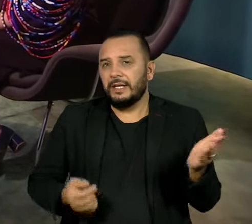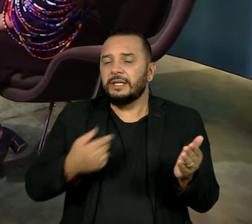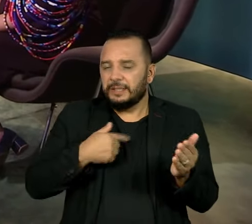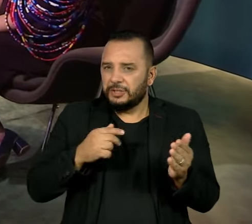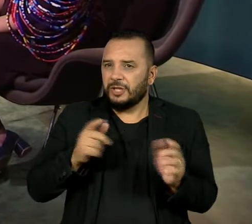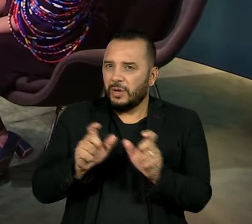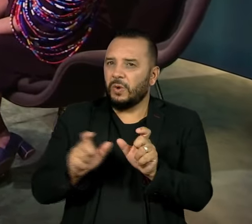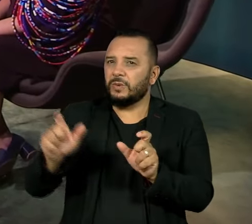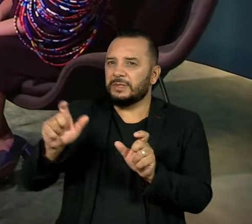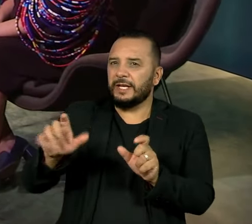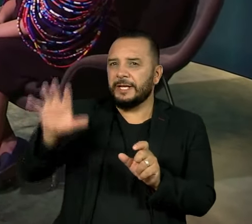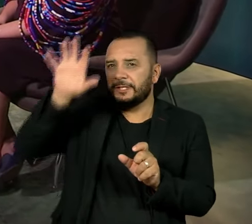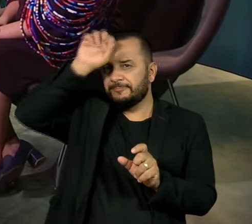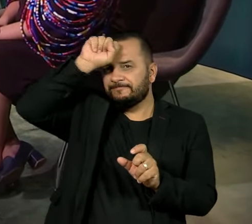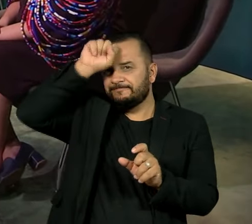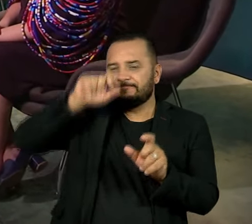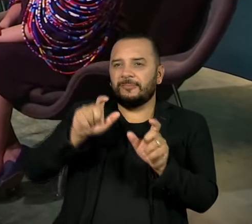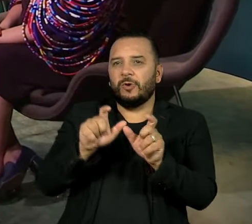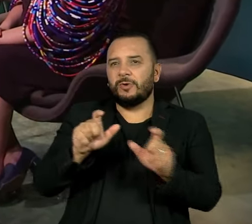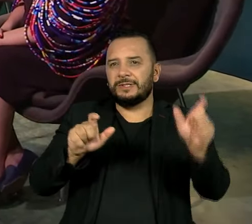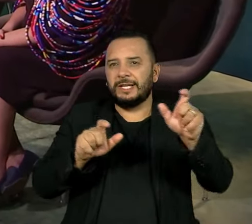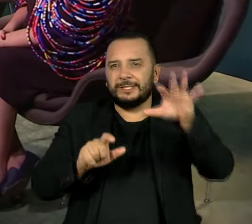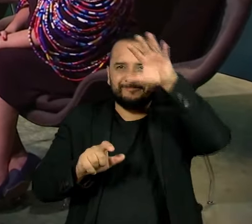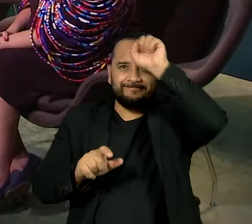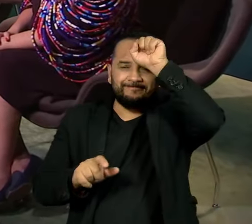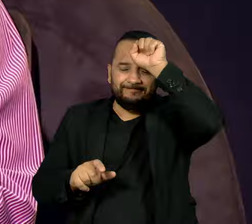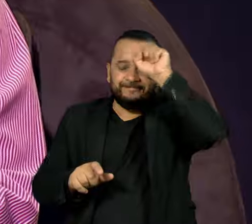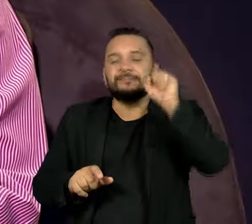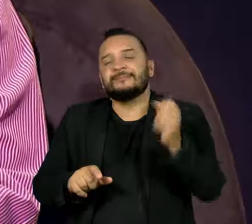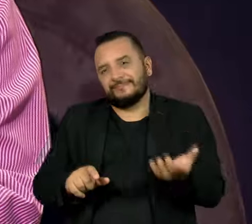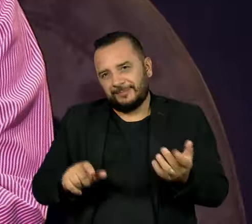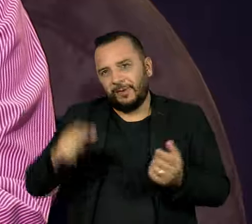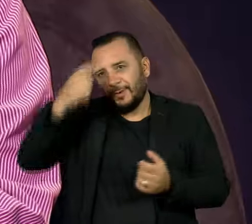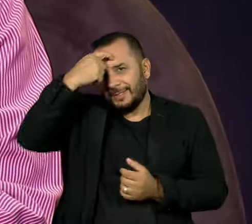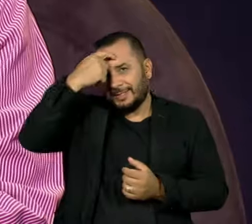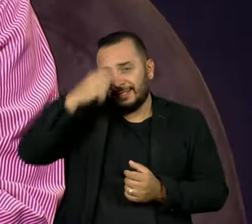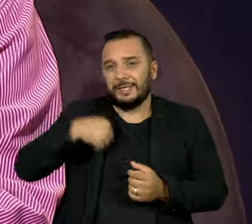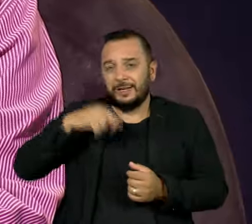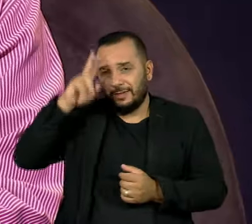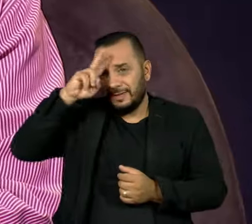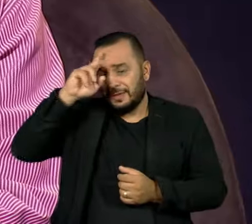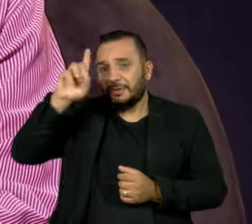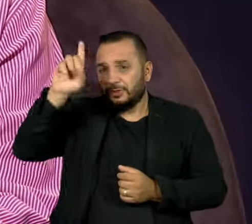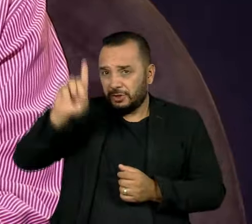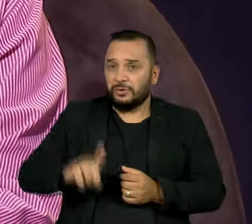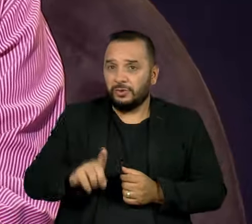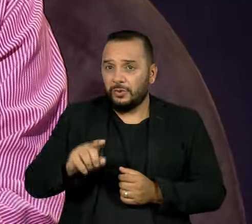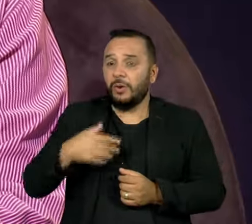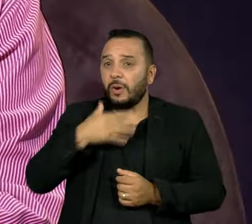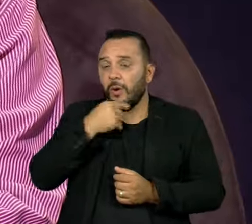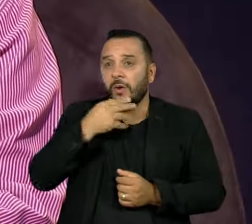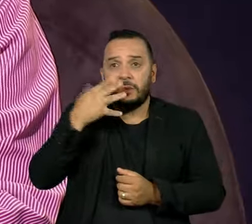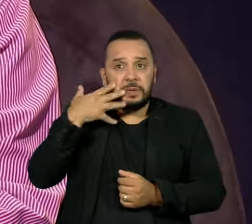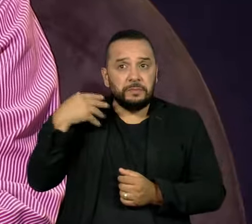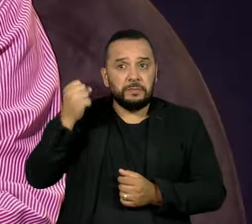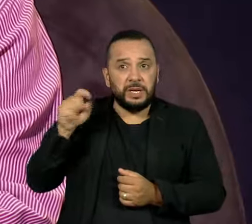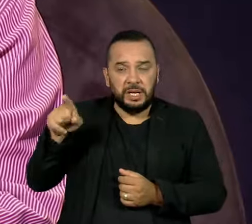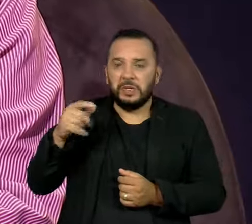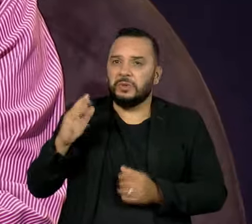adquirindo consciência. E eu me lembro até de um diretor, numa determinada palestra, um homem branco,